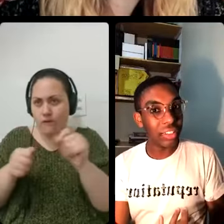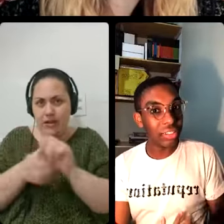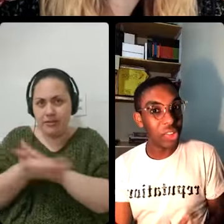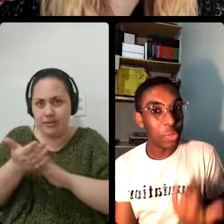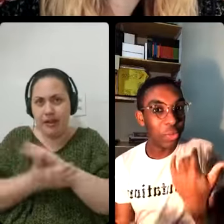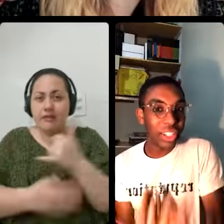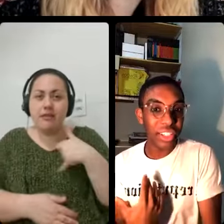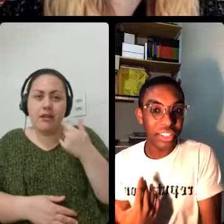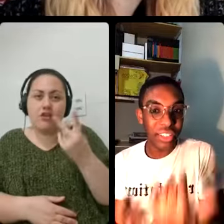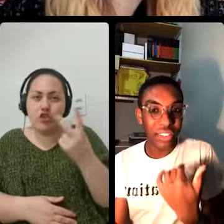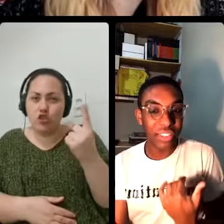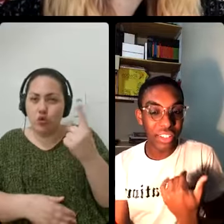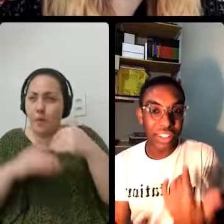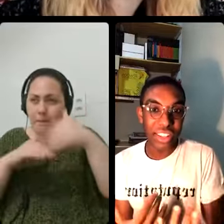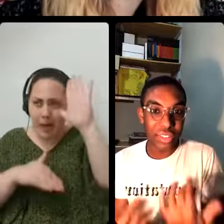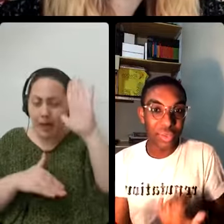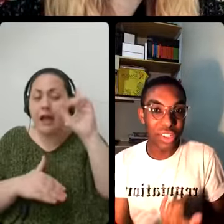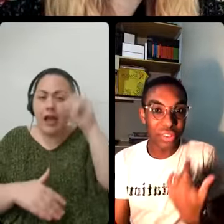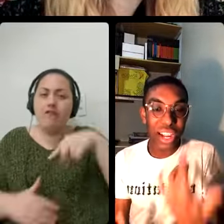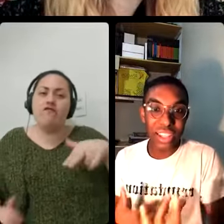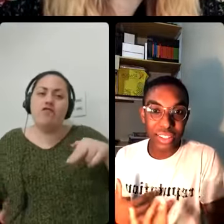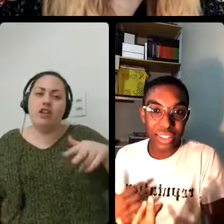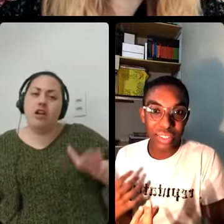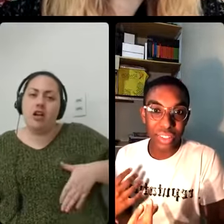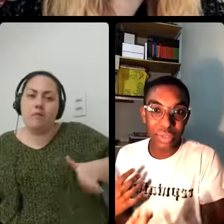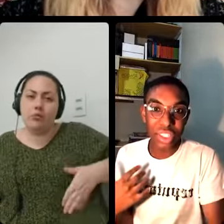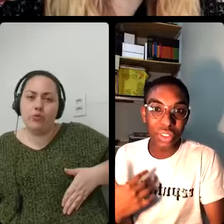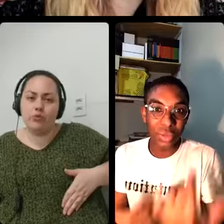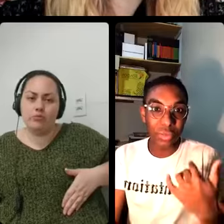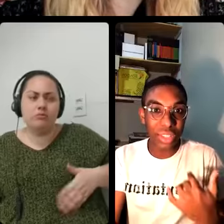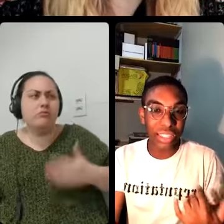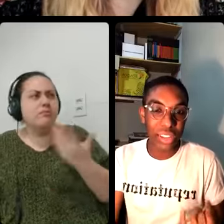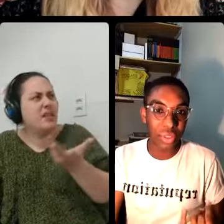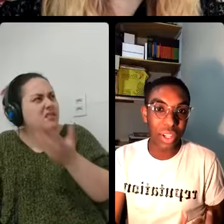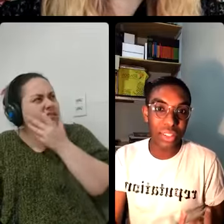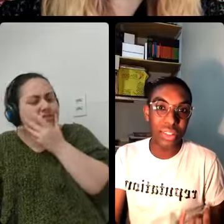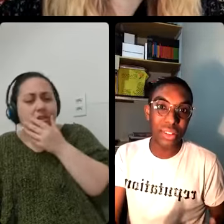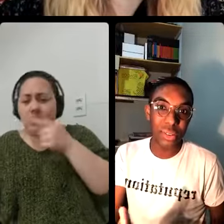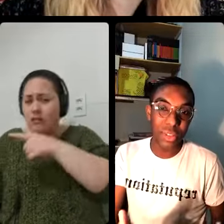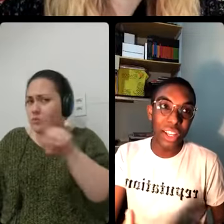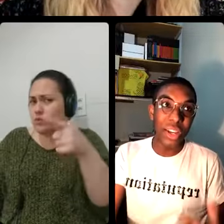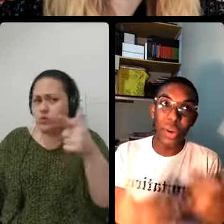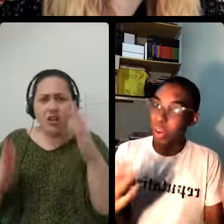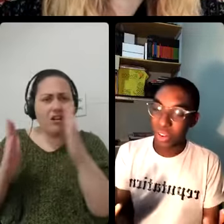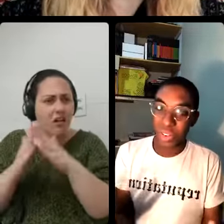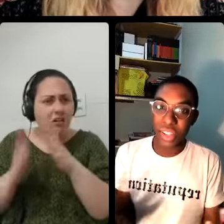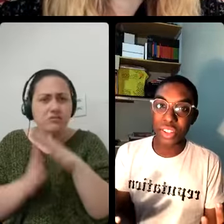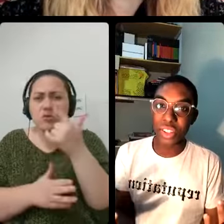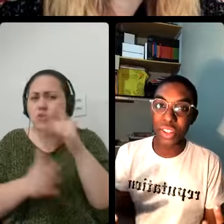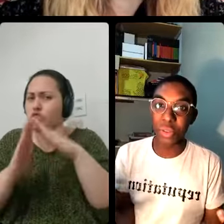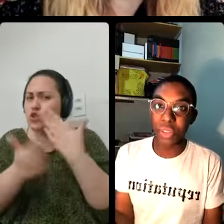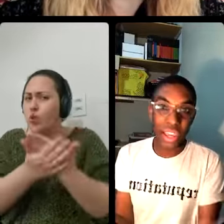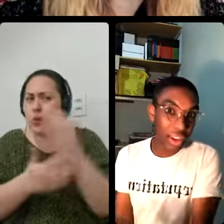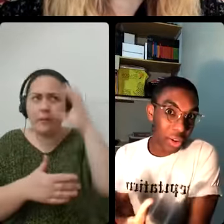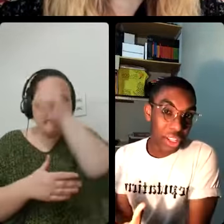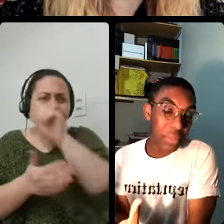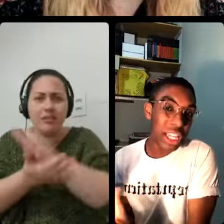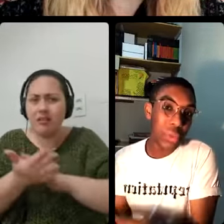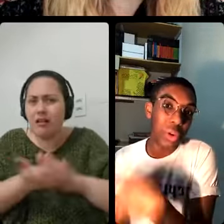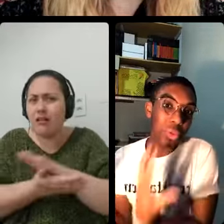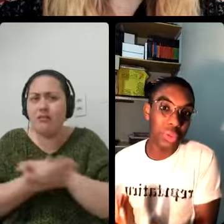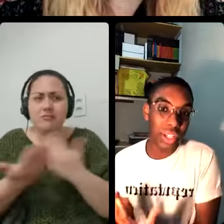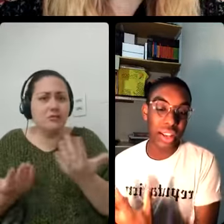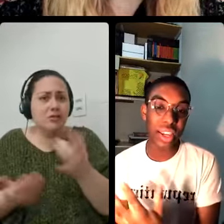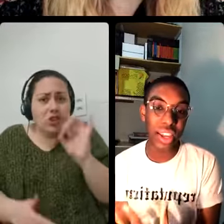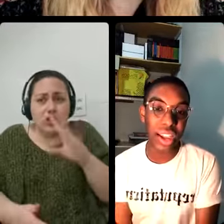naquilo, né? Como que eles não tinham casa, não tinham acesso à educação, a única coisa que eles tinham eram eles